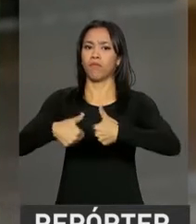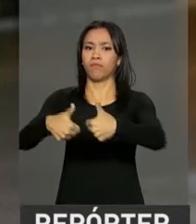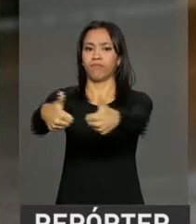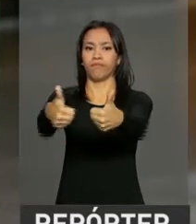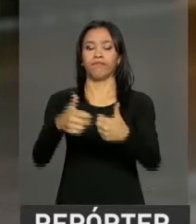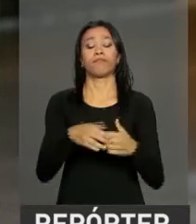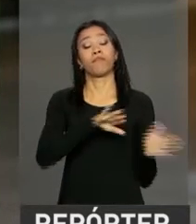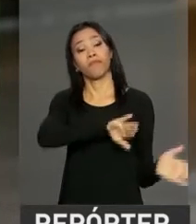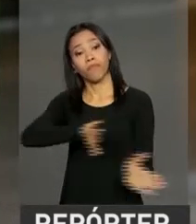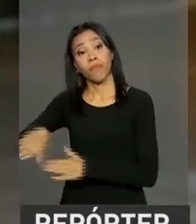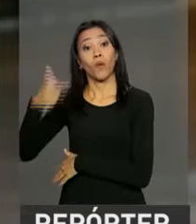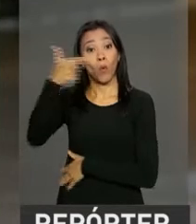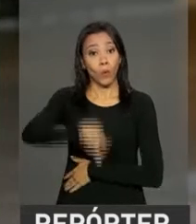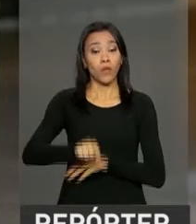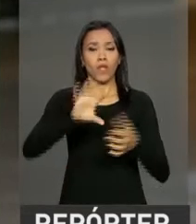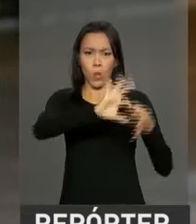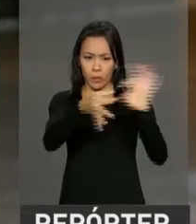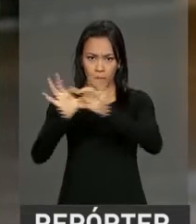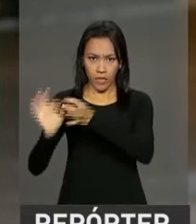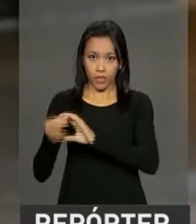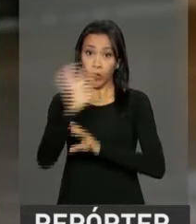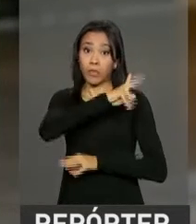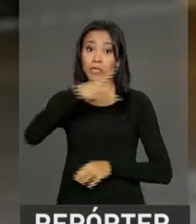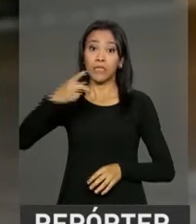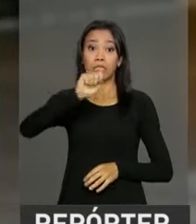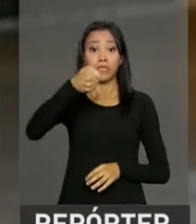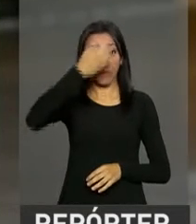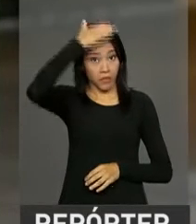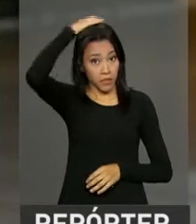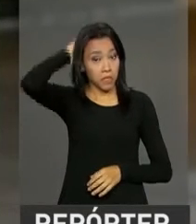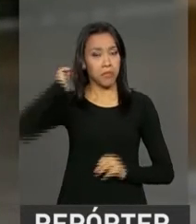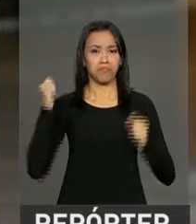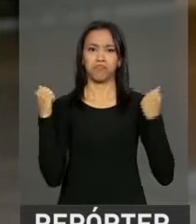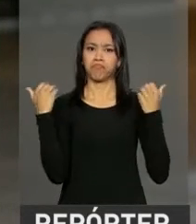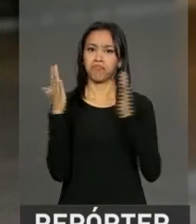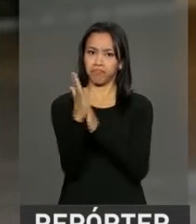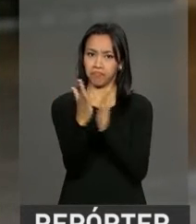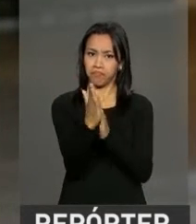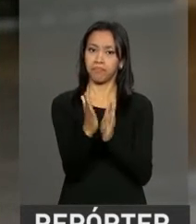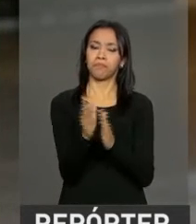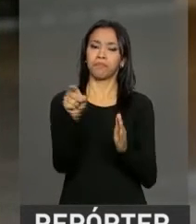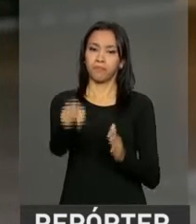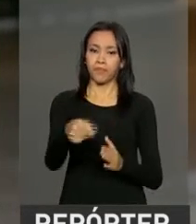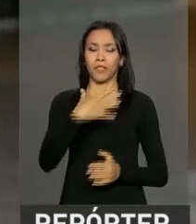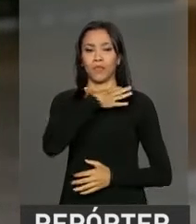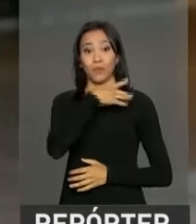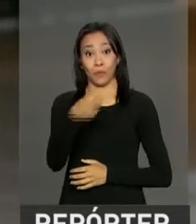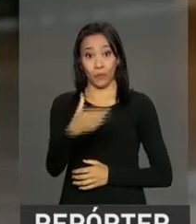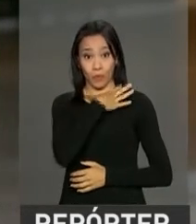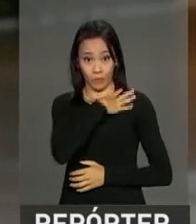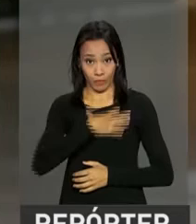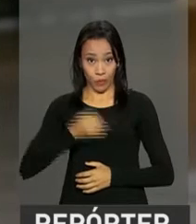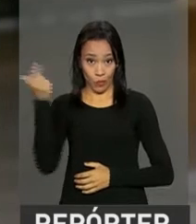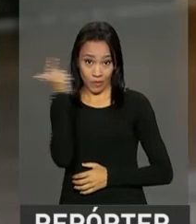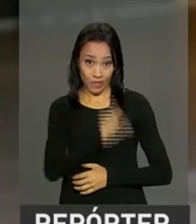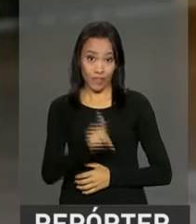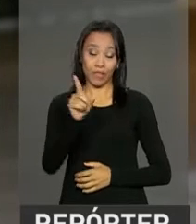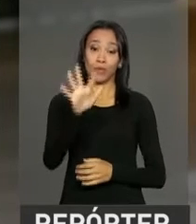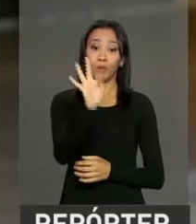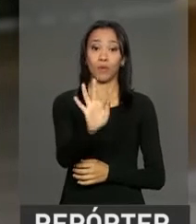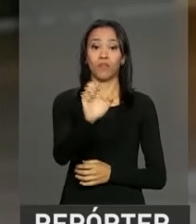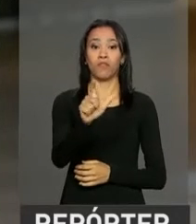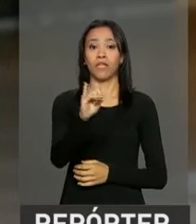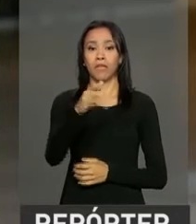olimpíadas renato o presidente em exercício michel temer comemorou o resultado do paulista felipe wu que logo no primeiro dia de competições